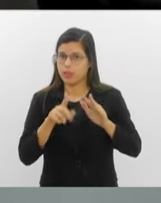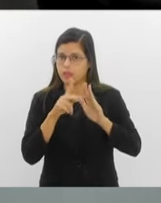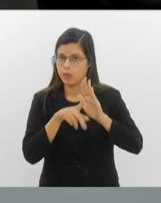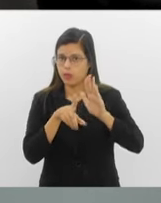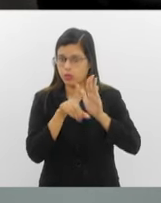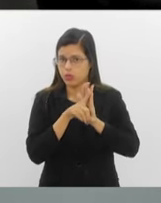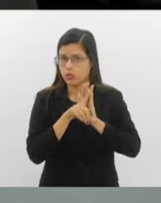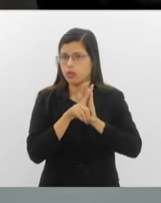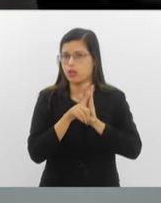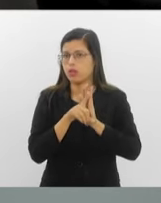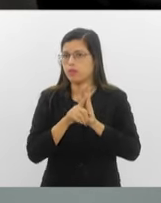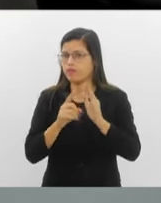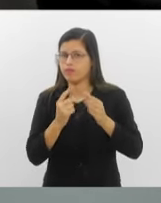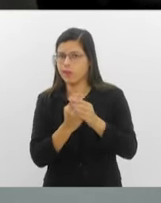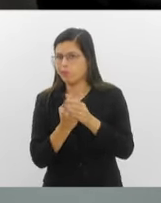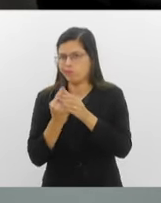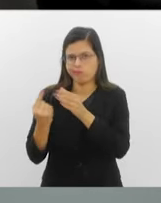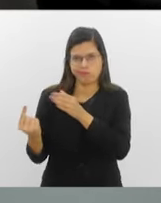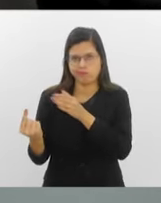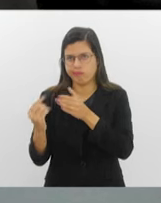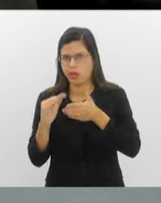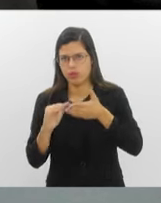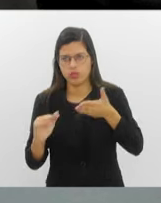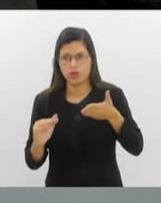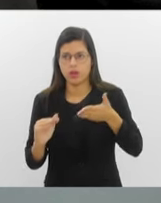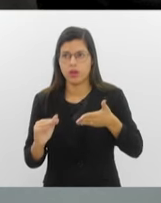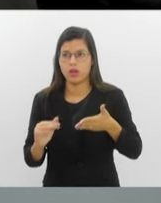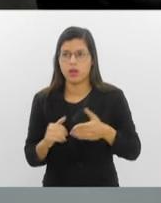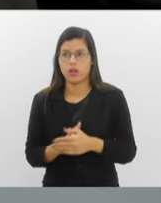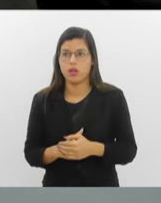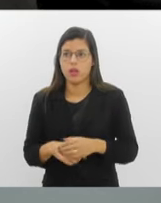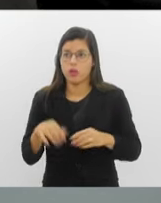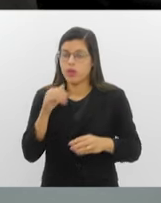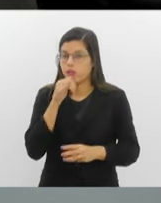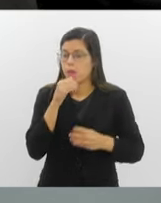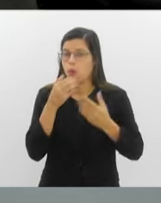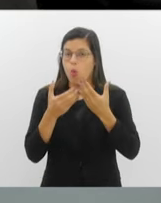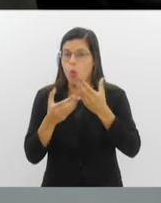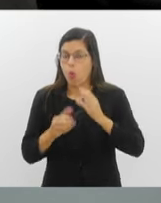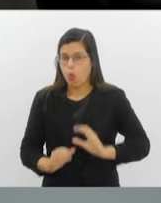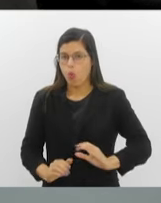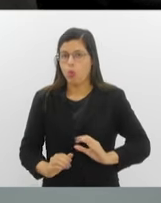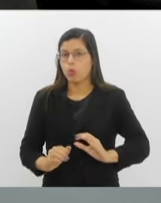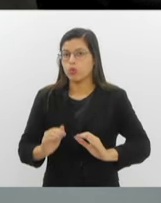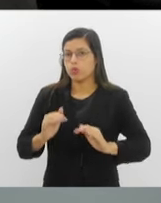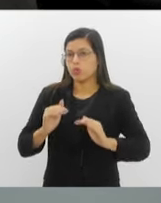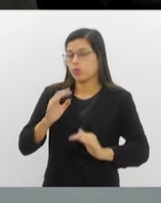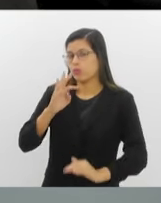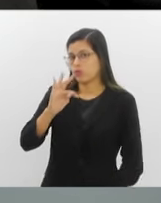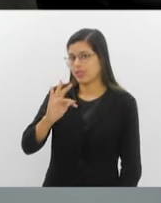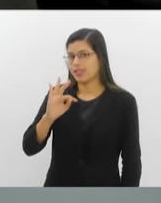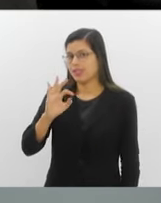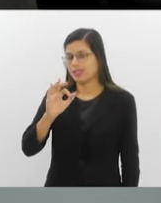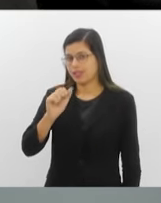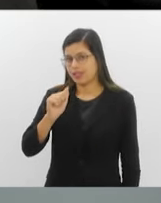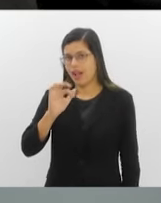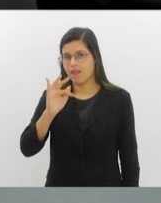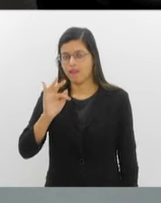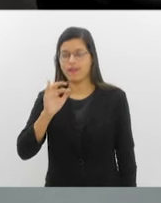está, inclusive de concursos cuja prova TAF é exclusivamente